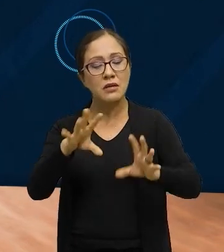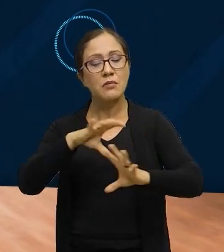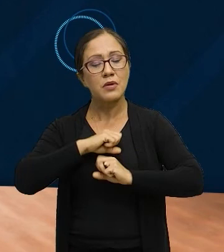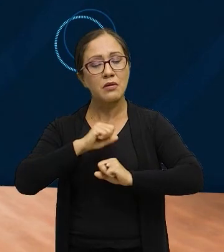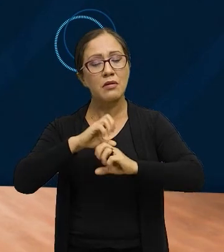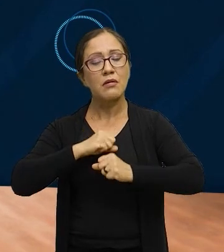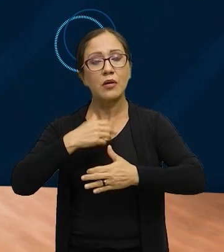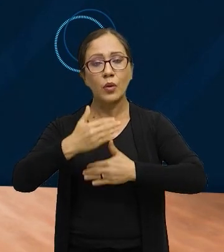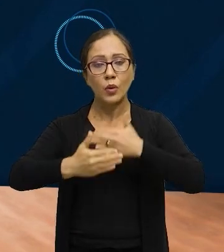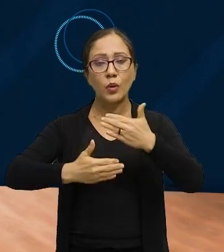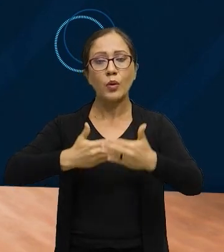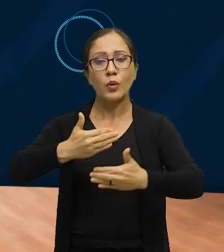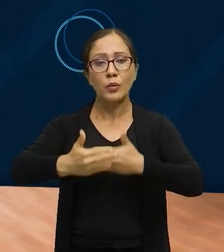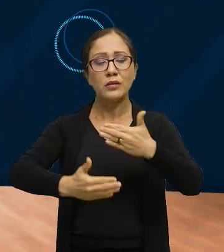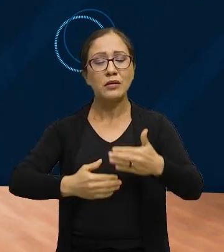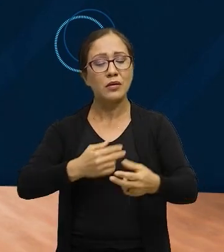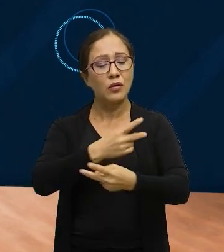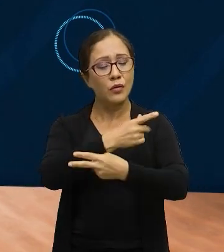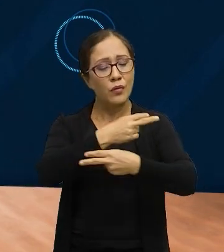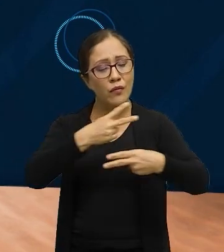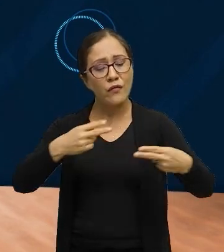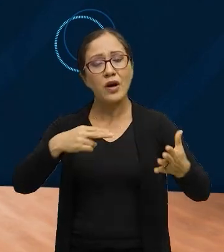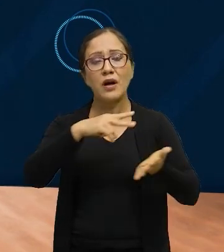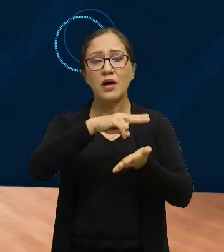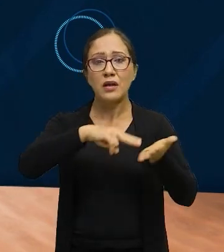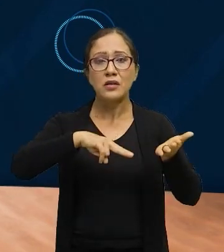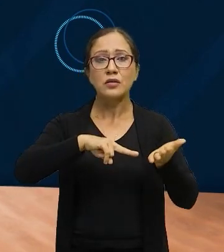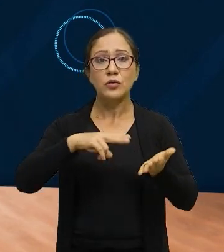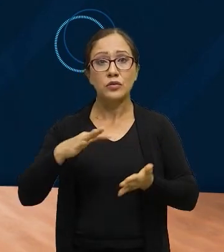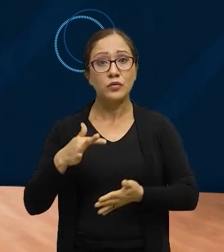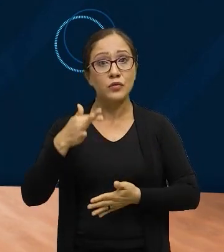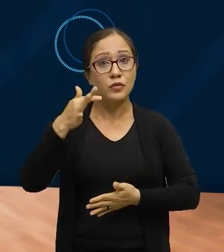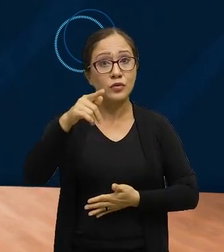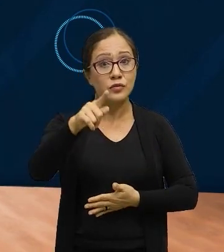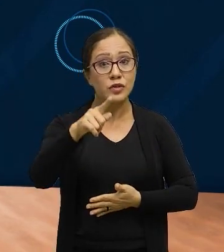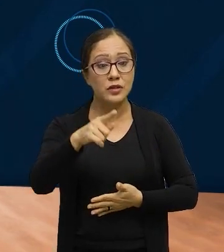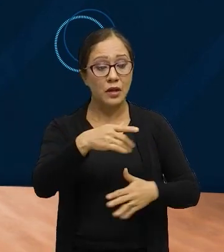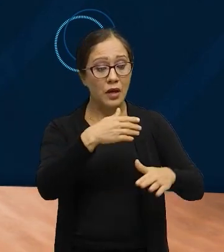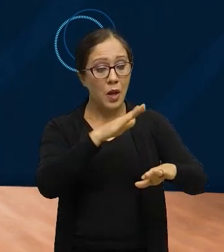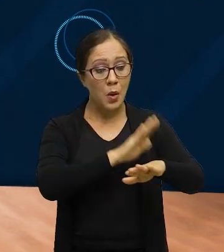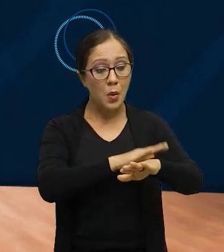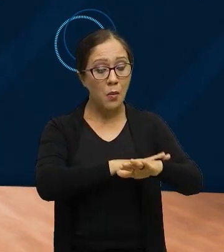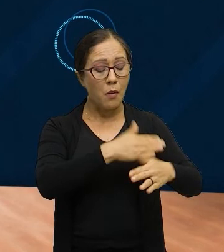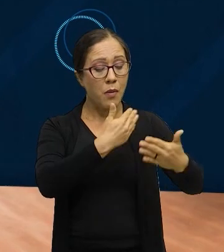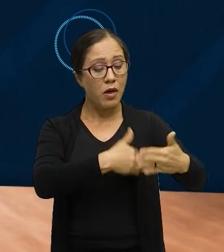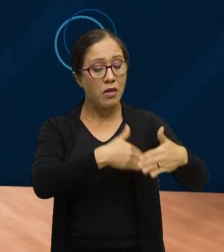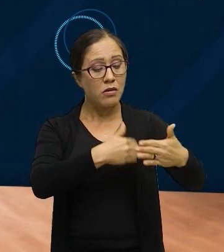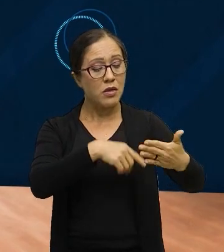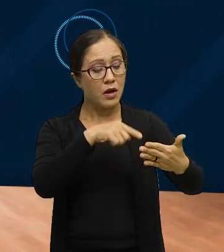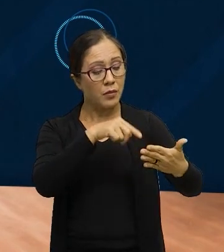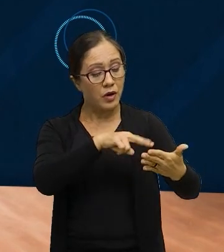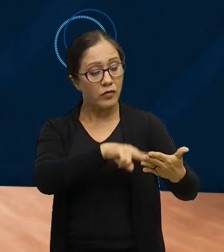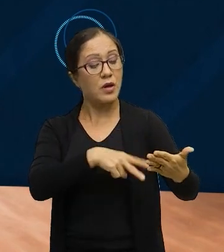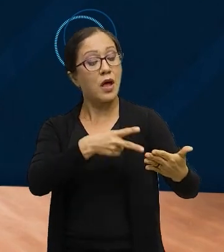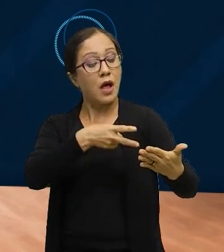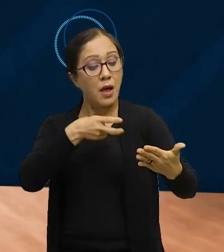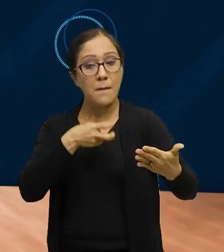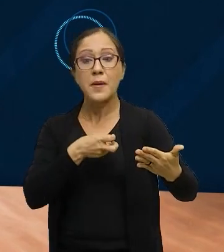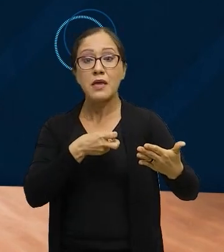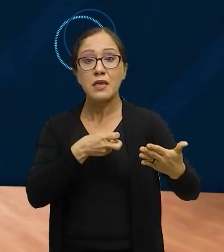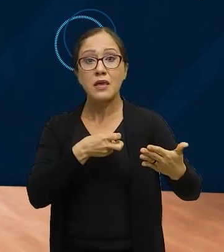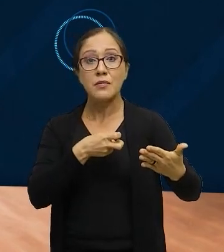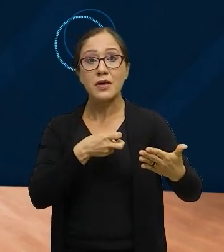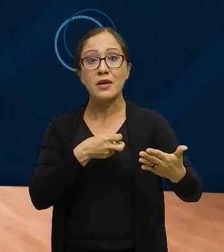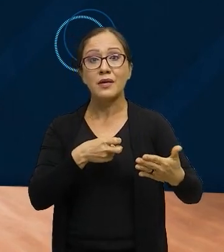o tempo, com várias leituras, para que você, quando estiver diante de uma prova, você vai saber identificar. No